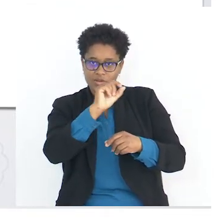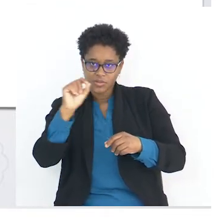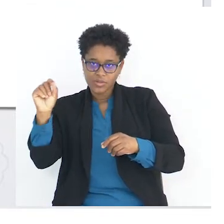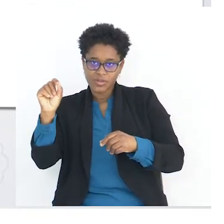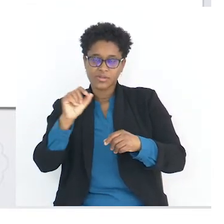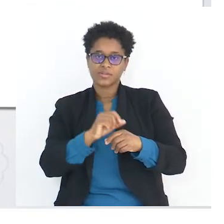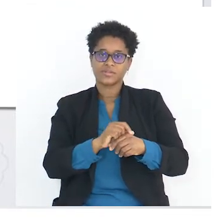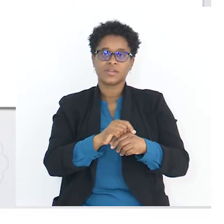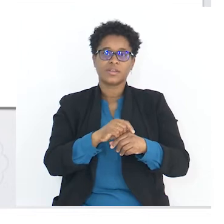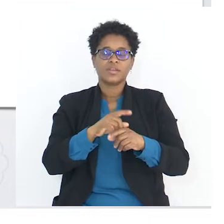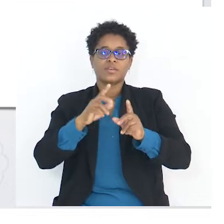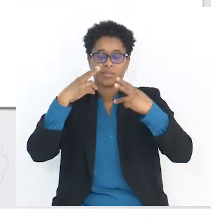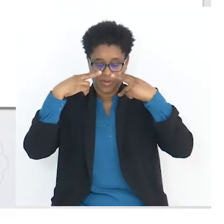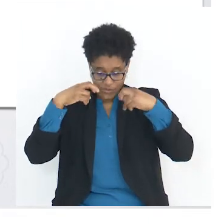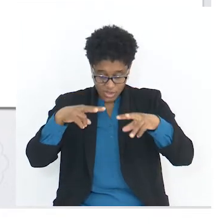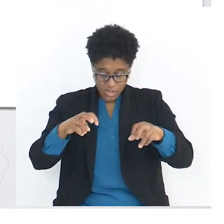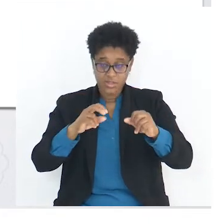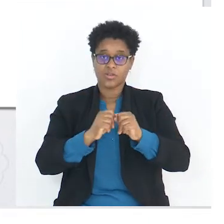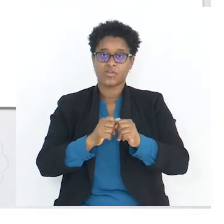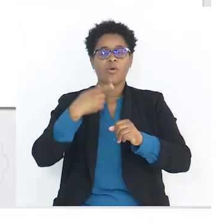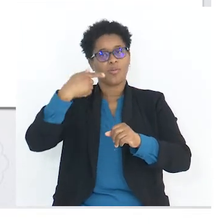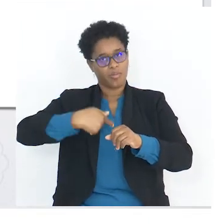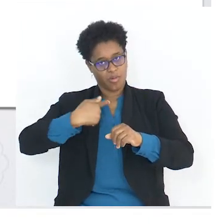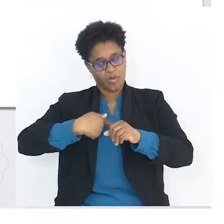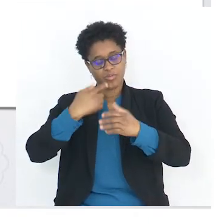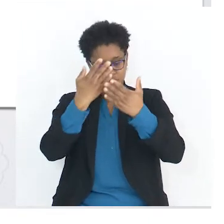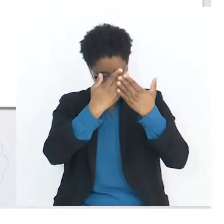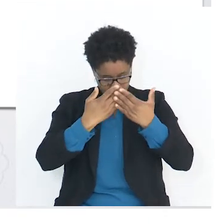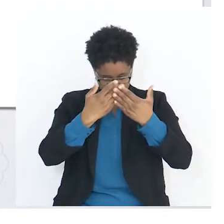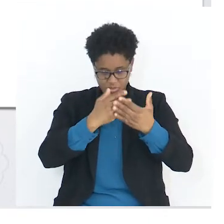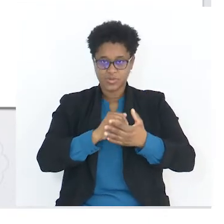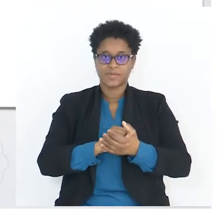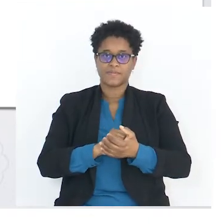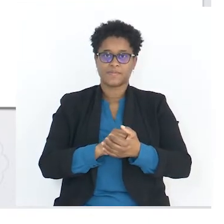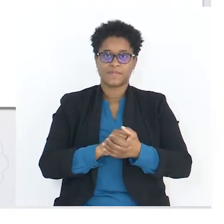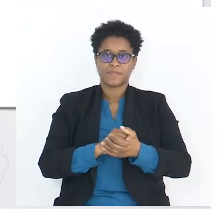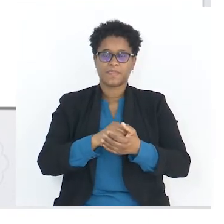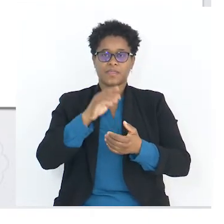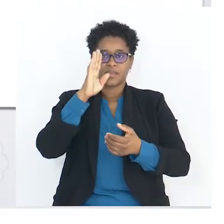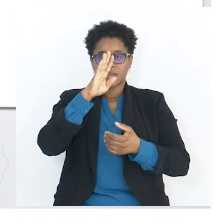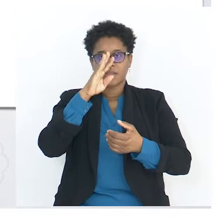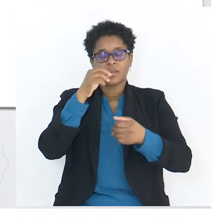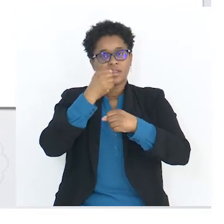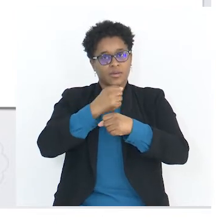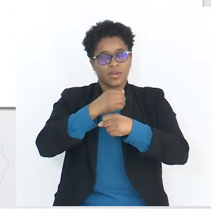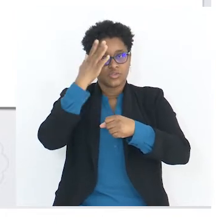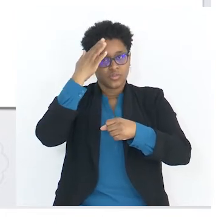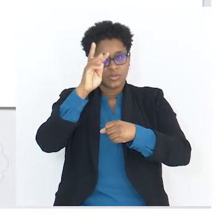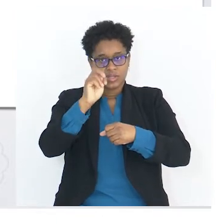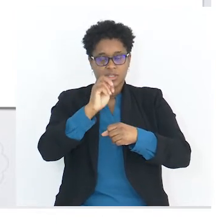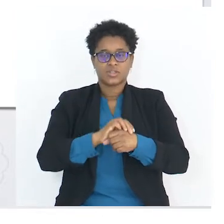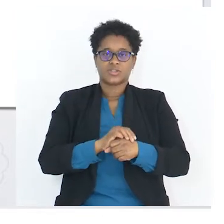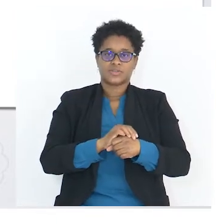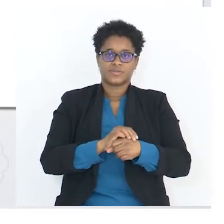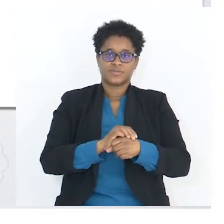que parte pela investigação próprio do estudo. Exercício número 3.